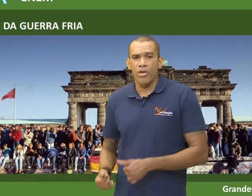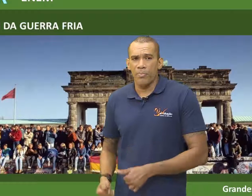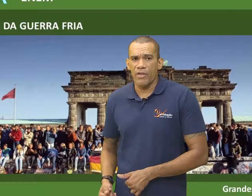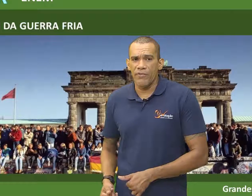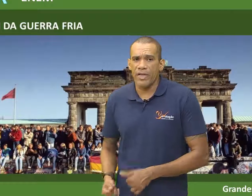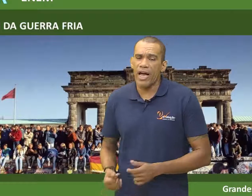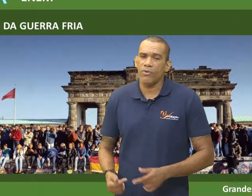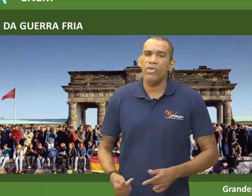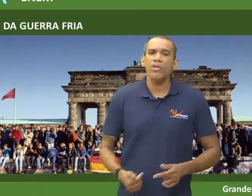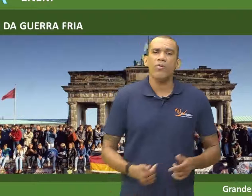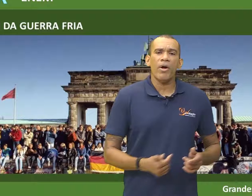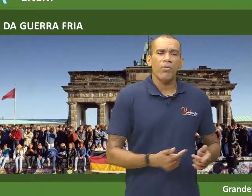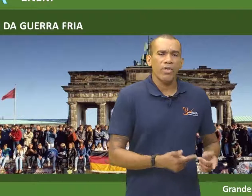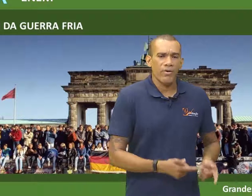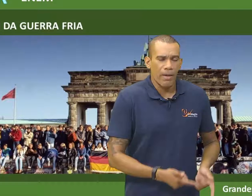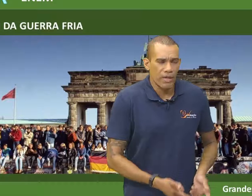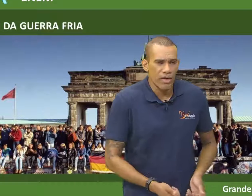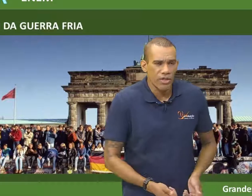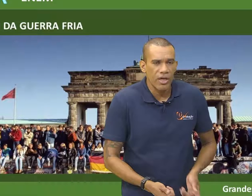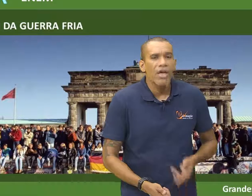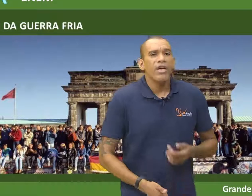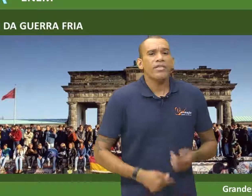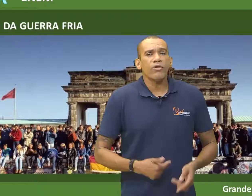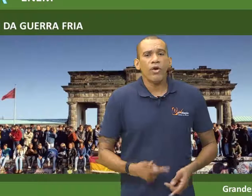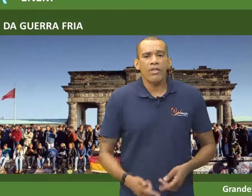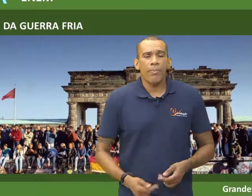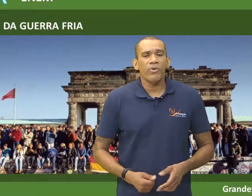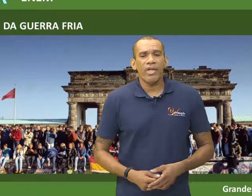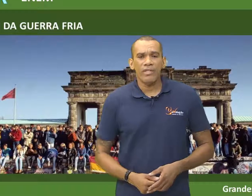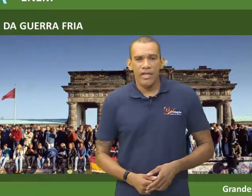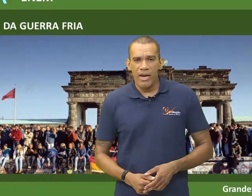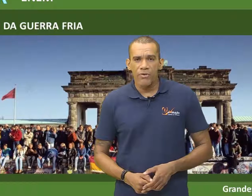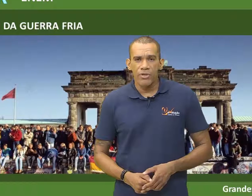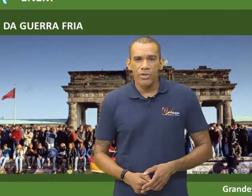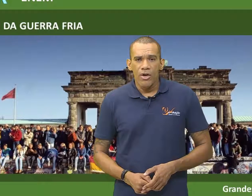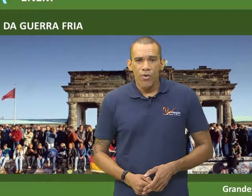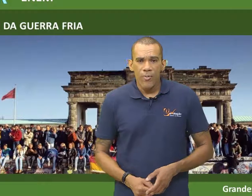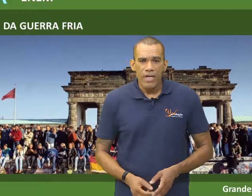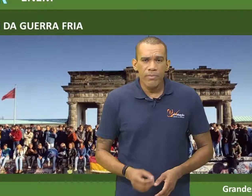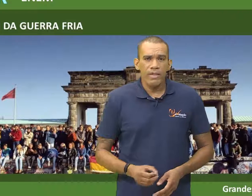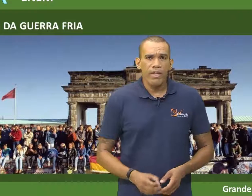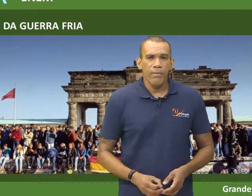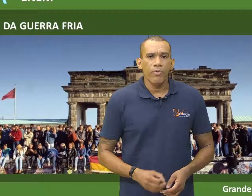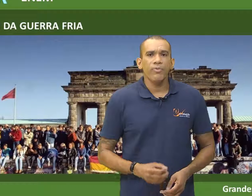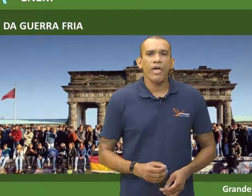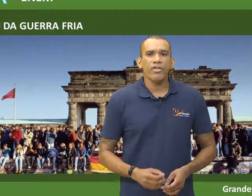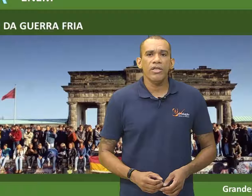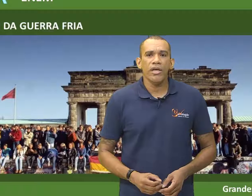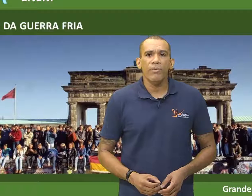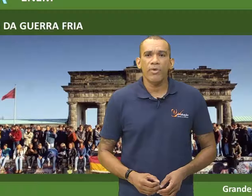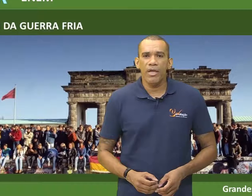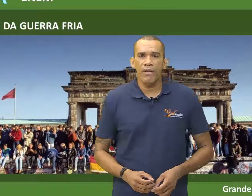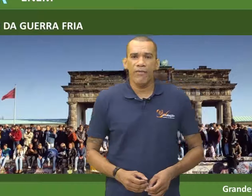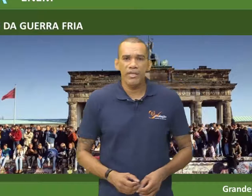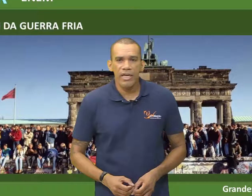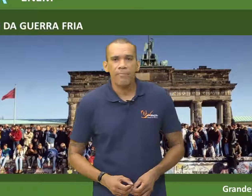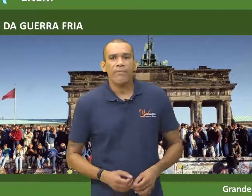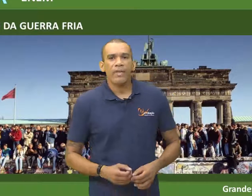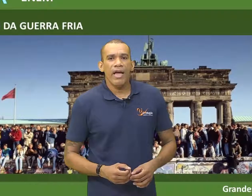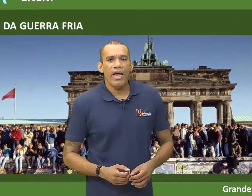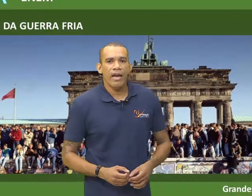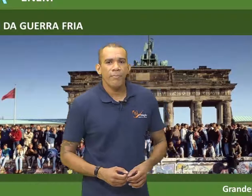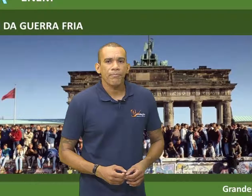de um modelo planificado, indo para um modelo capitalista e se tornando a potência que ela é hoje. O mesmo exemplo que a China poderia